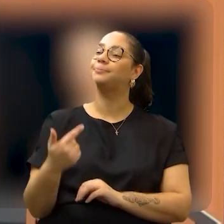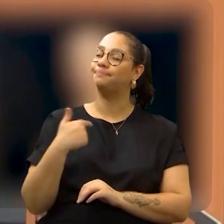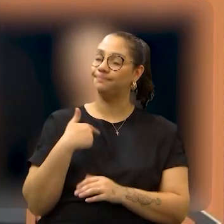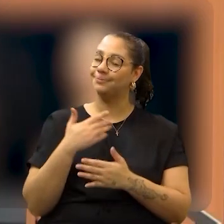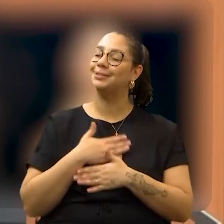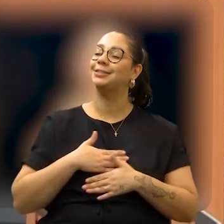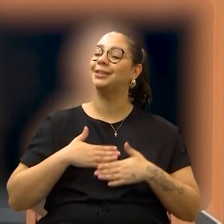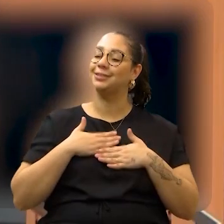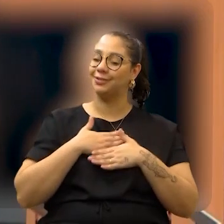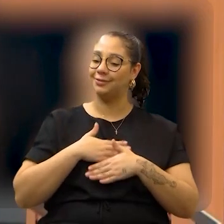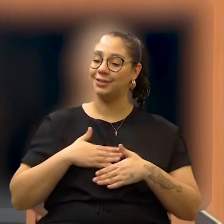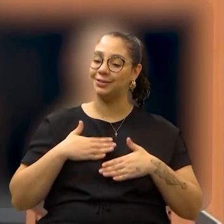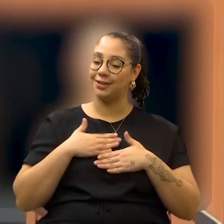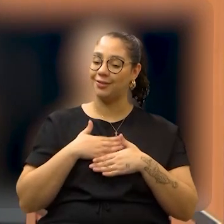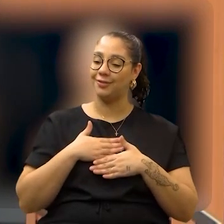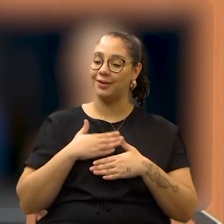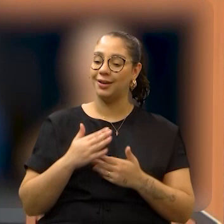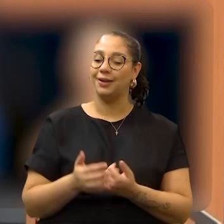uma grande satisfação